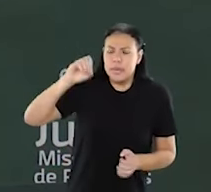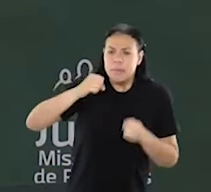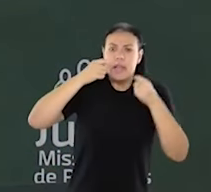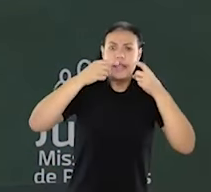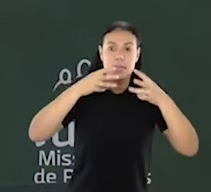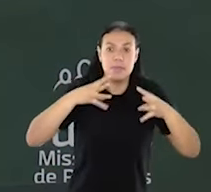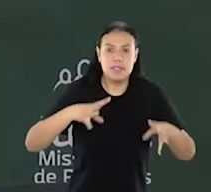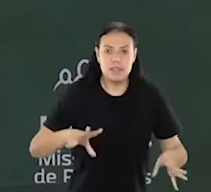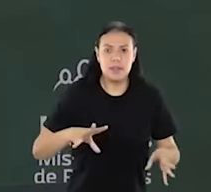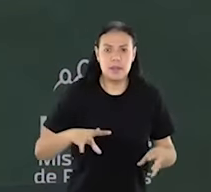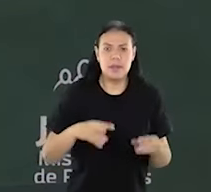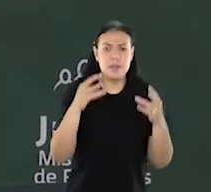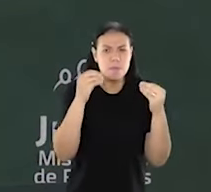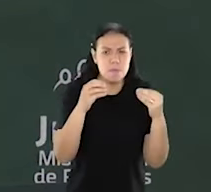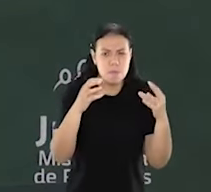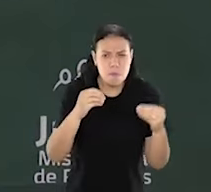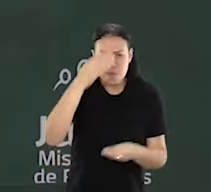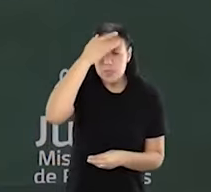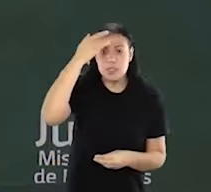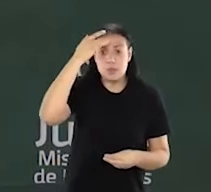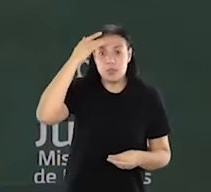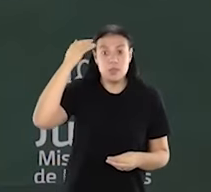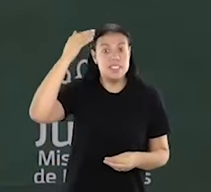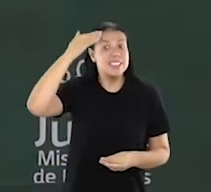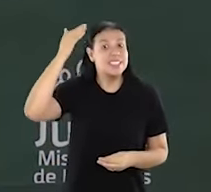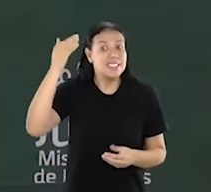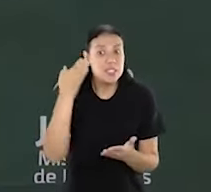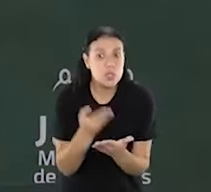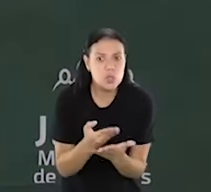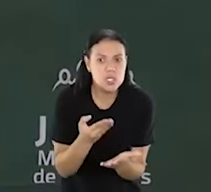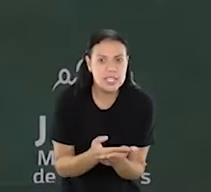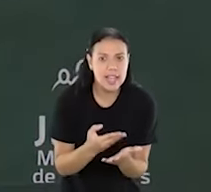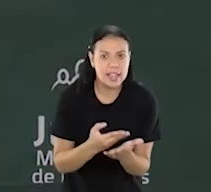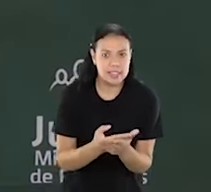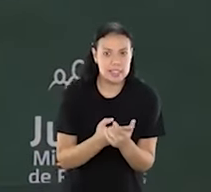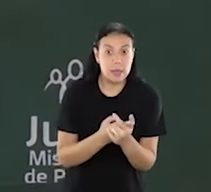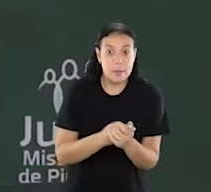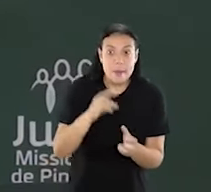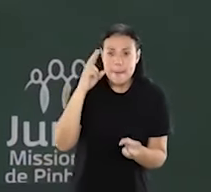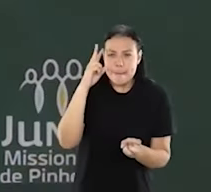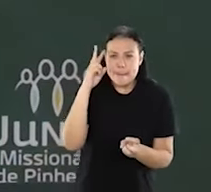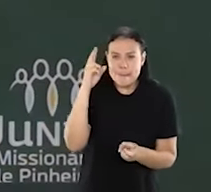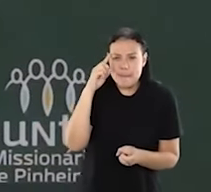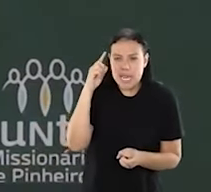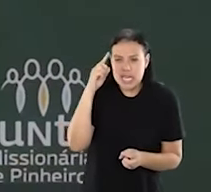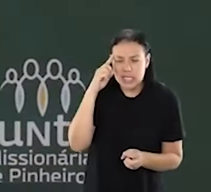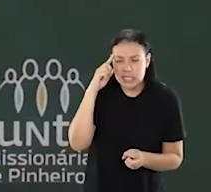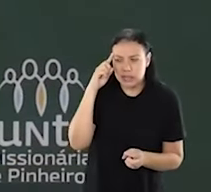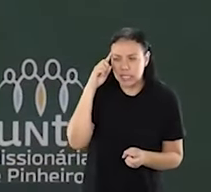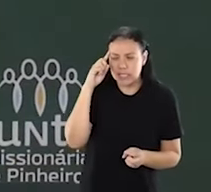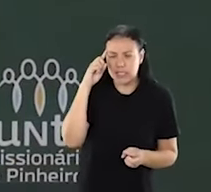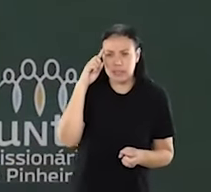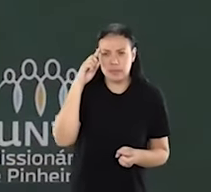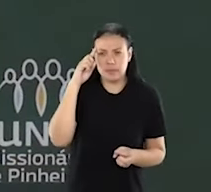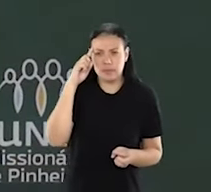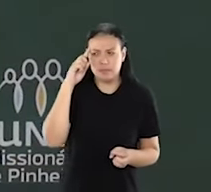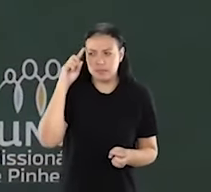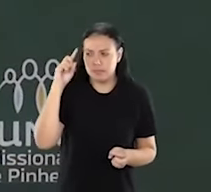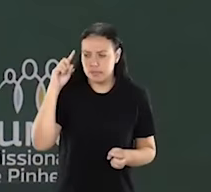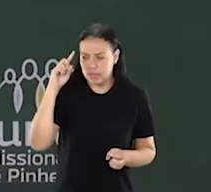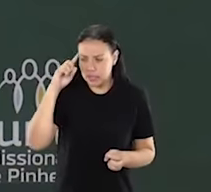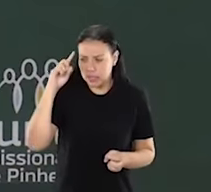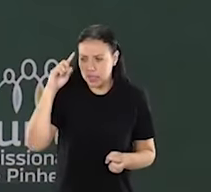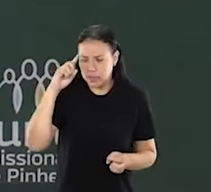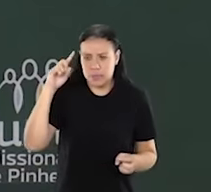nos bastidores, tramando e urdindo, planejando a prisão de Jesus, a traição, para depois